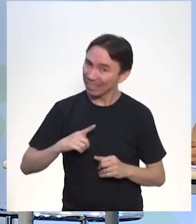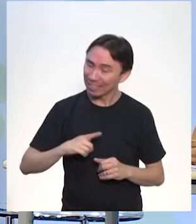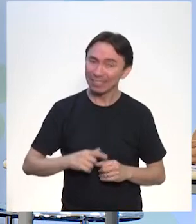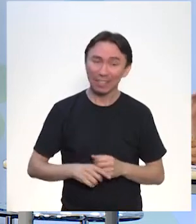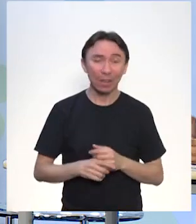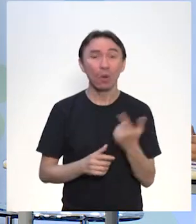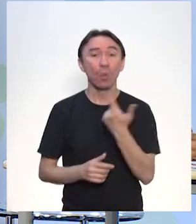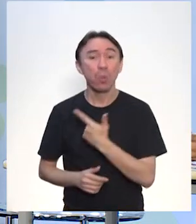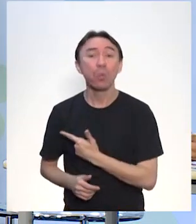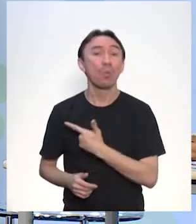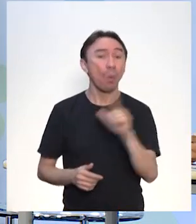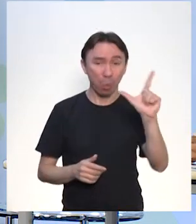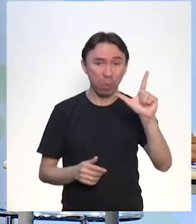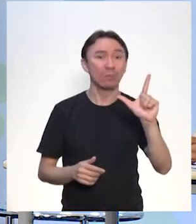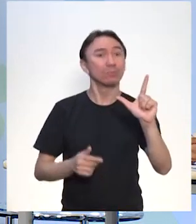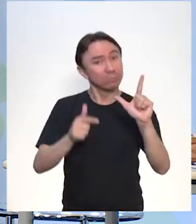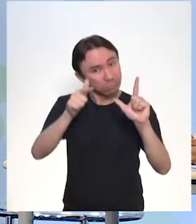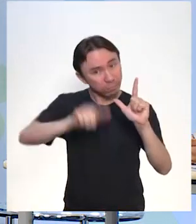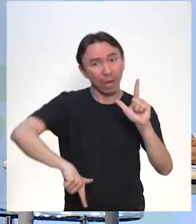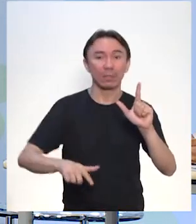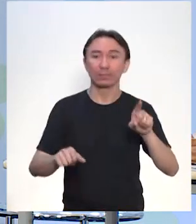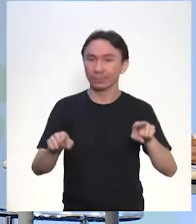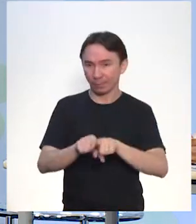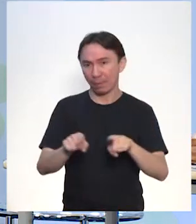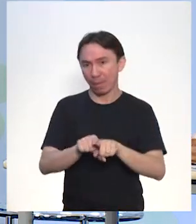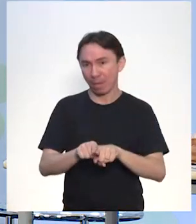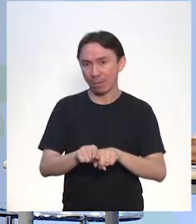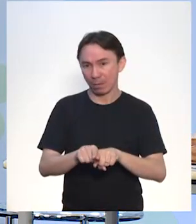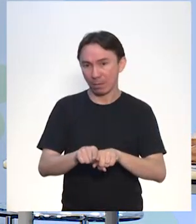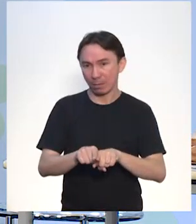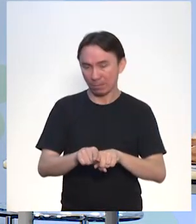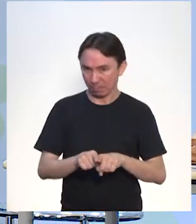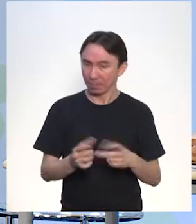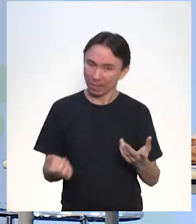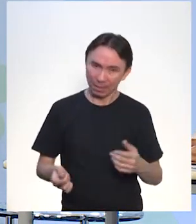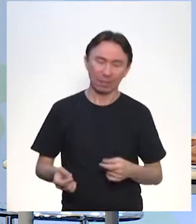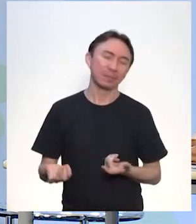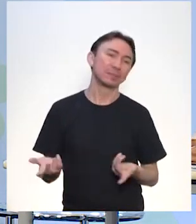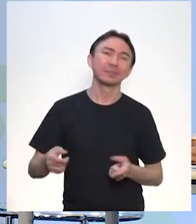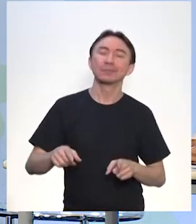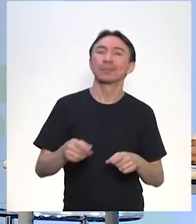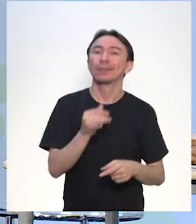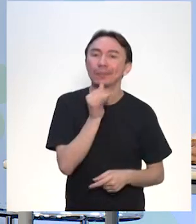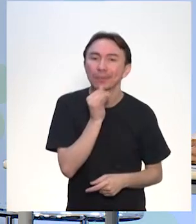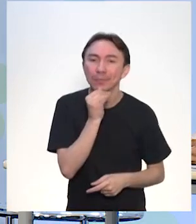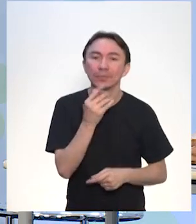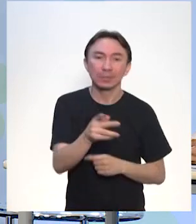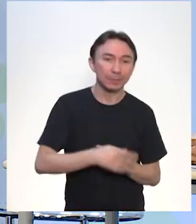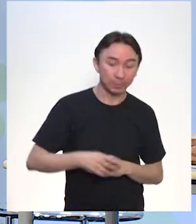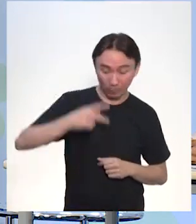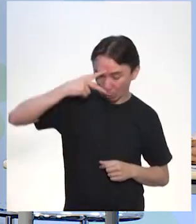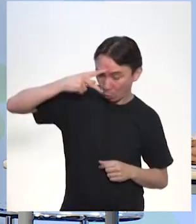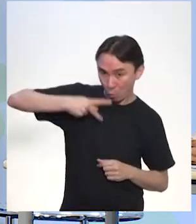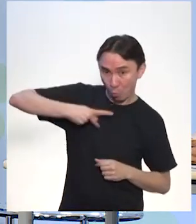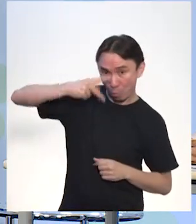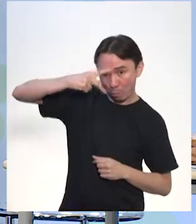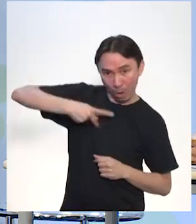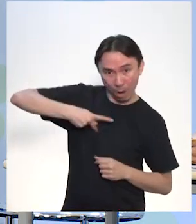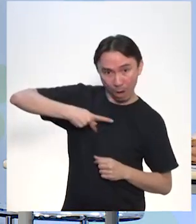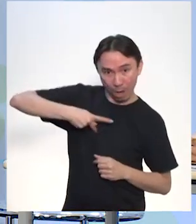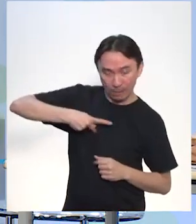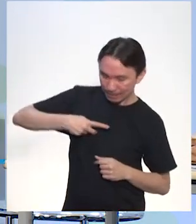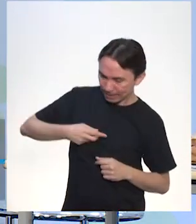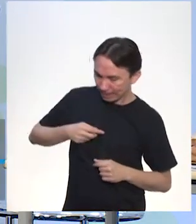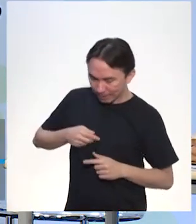componentes curriculares formais, mas também a questão do autoconhecimento, que a gente falou bastante na aula